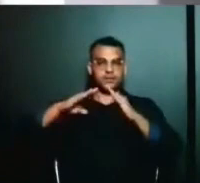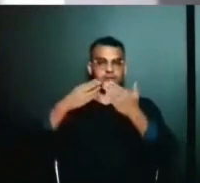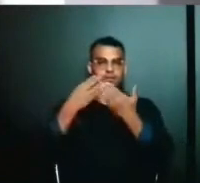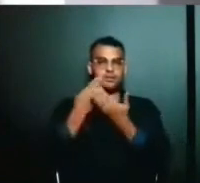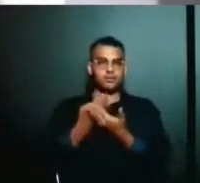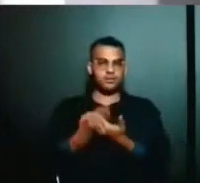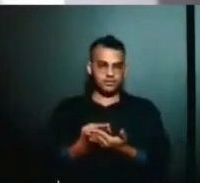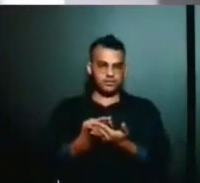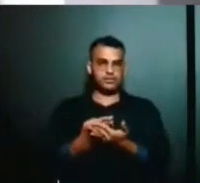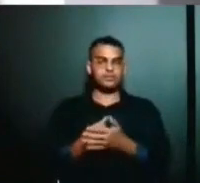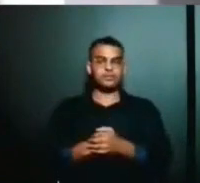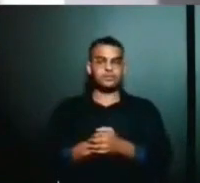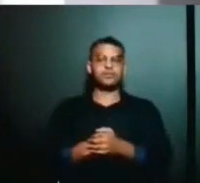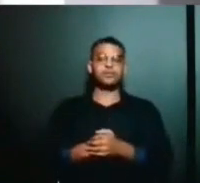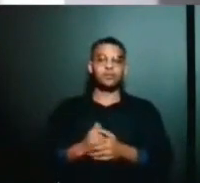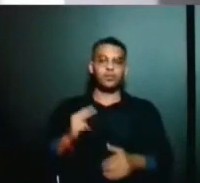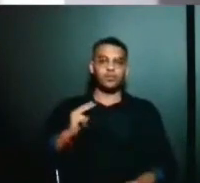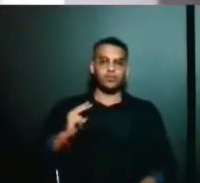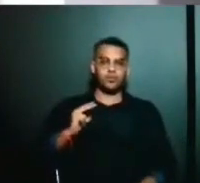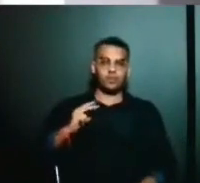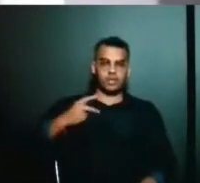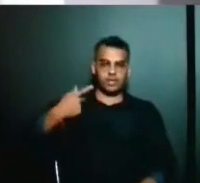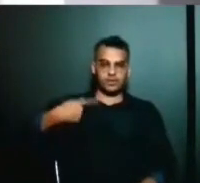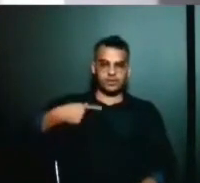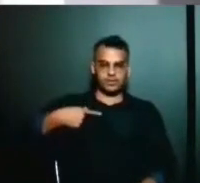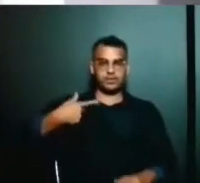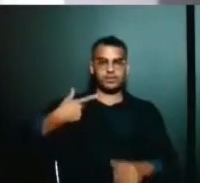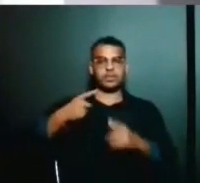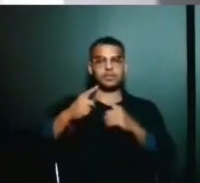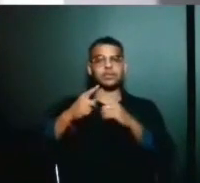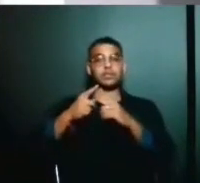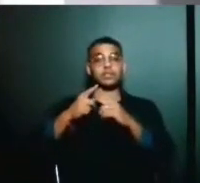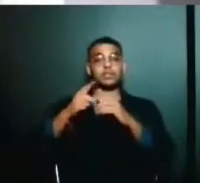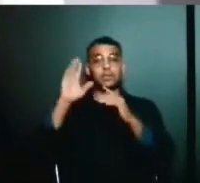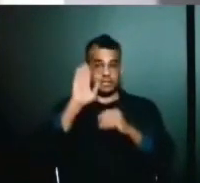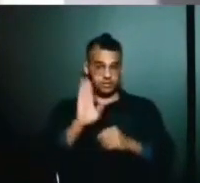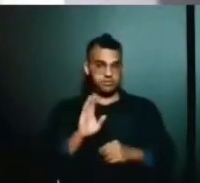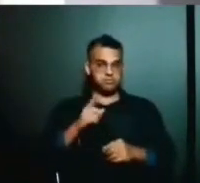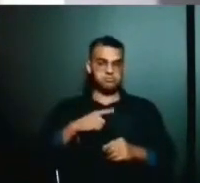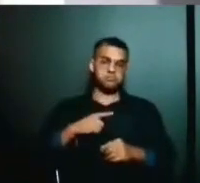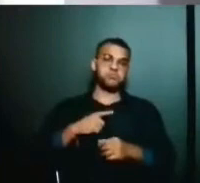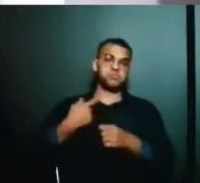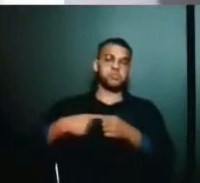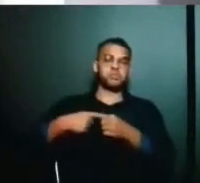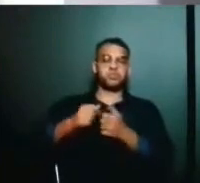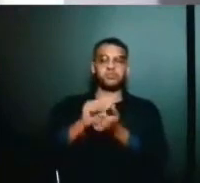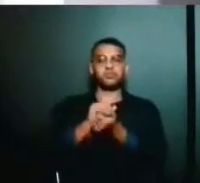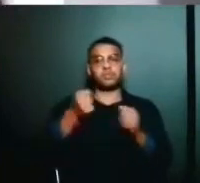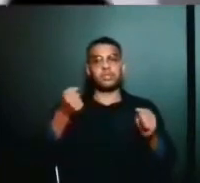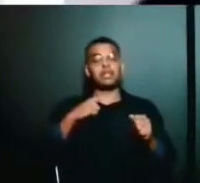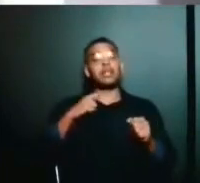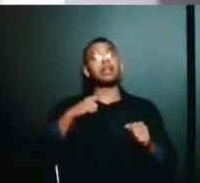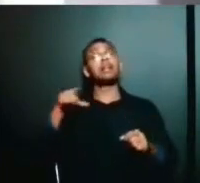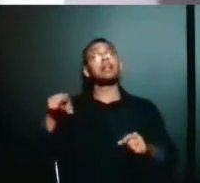uma escola particular aqui no Brasil, numa grande cidade, uma escola que tinha uma